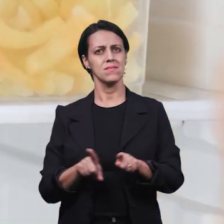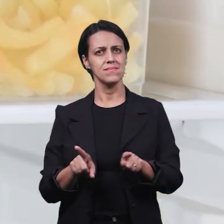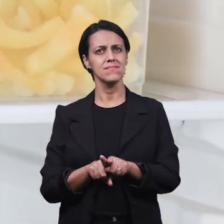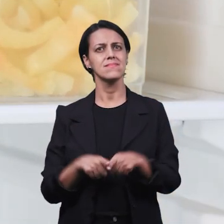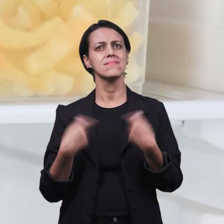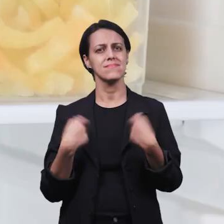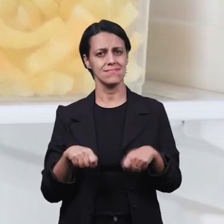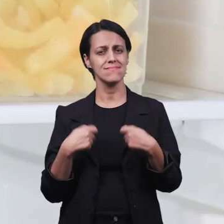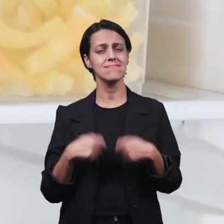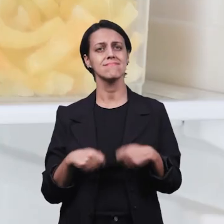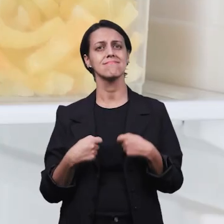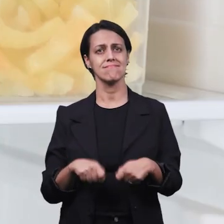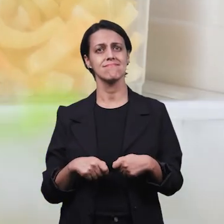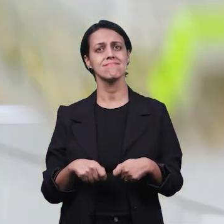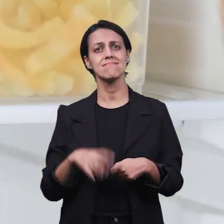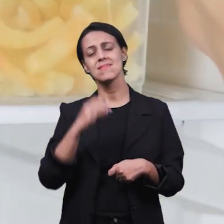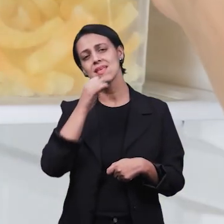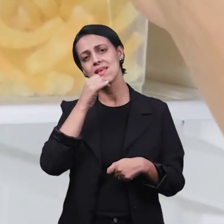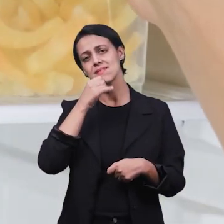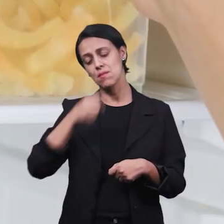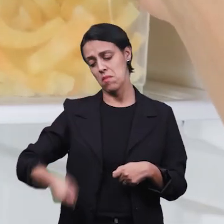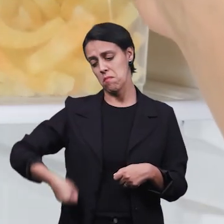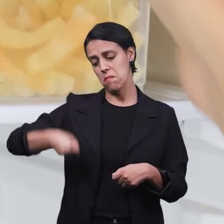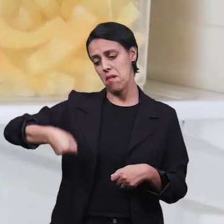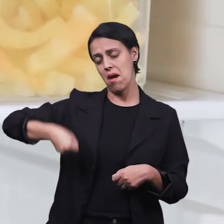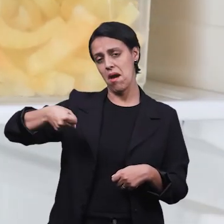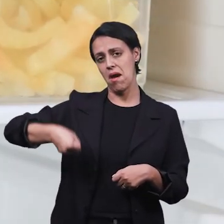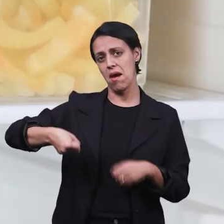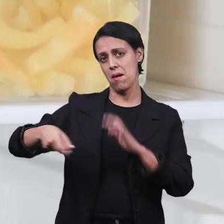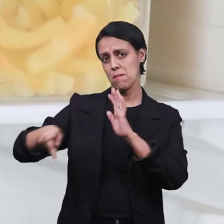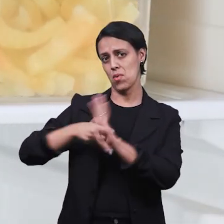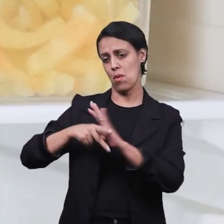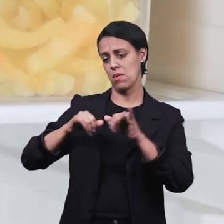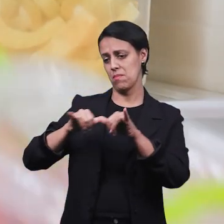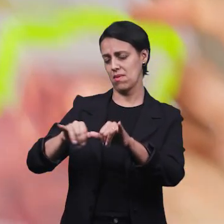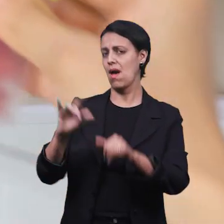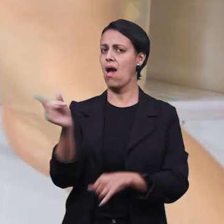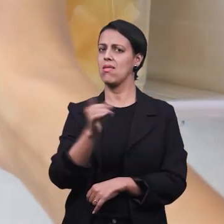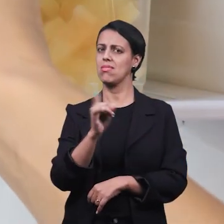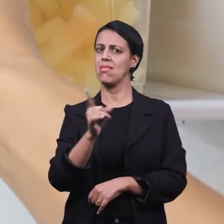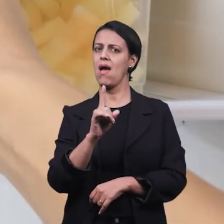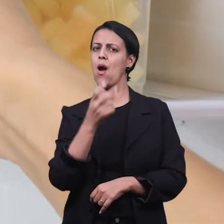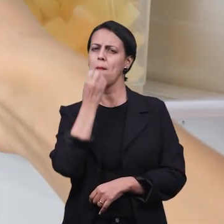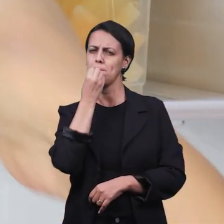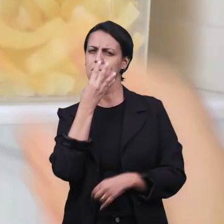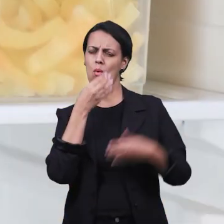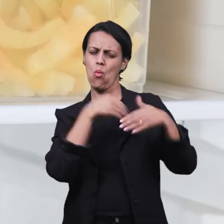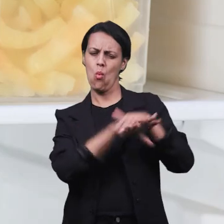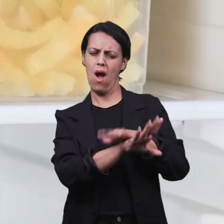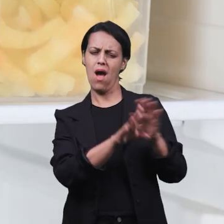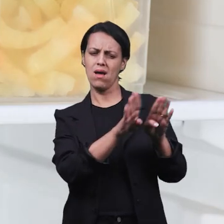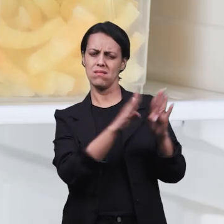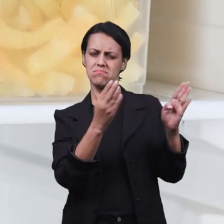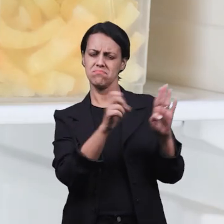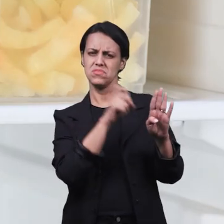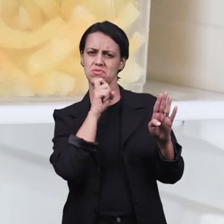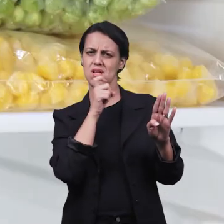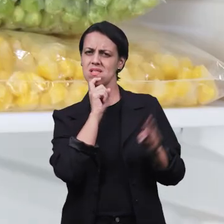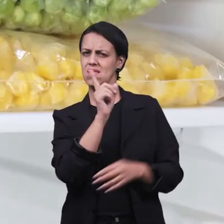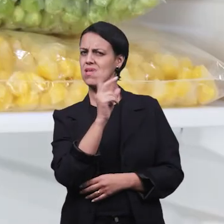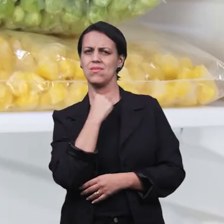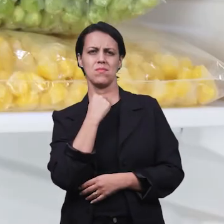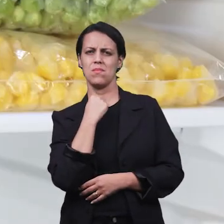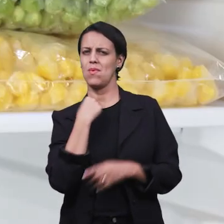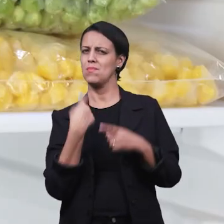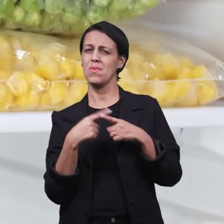são apropriados para o transporte, mas não para o armazenamento, pois eles podem